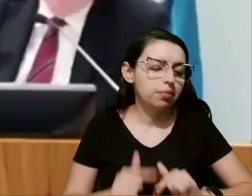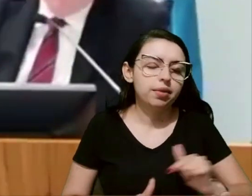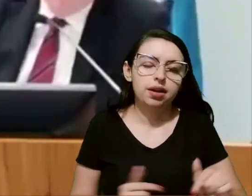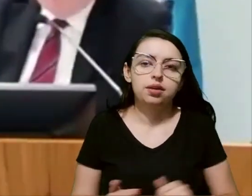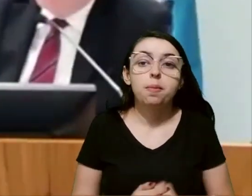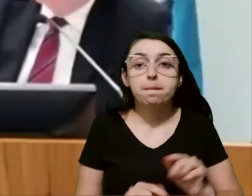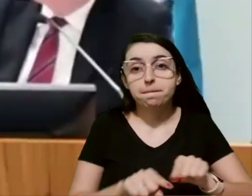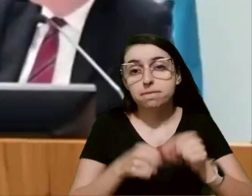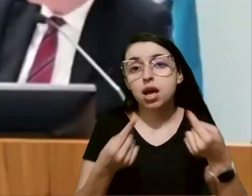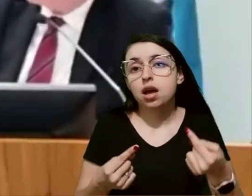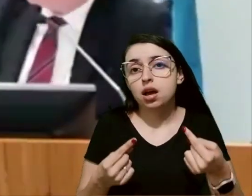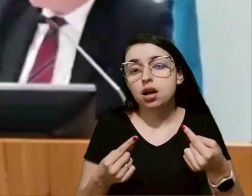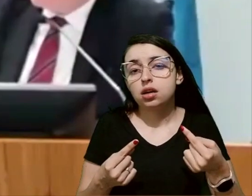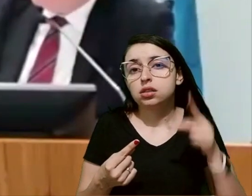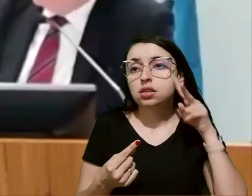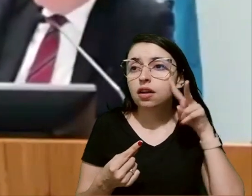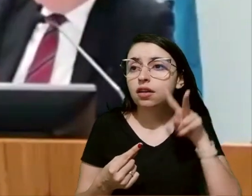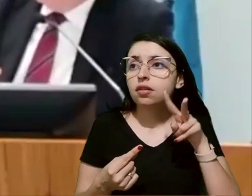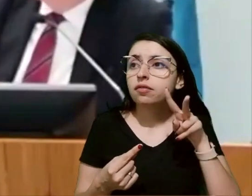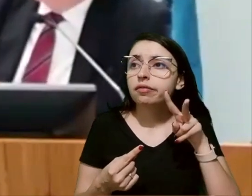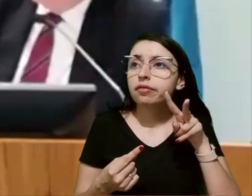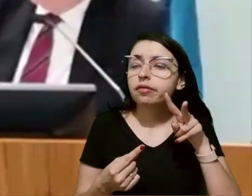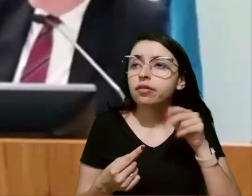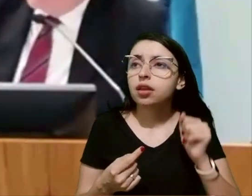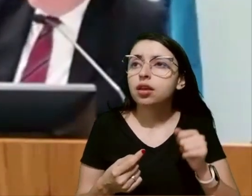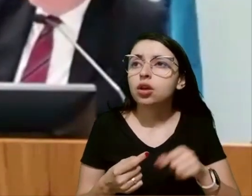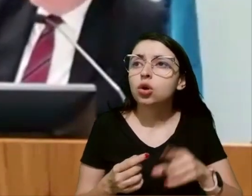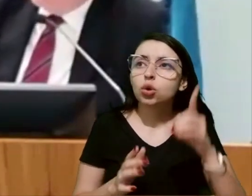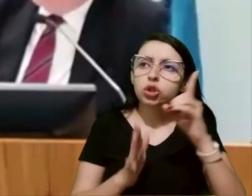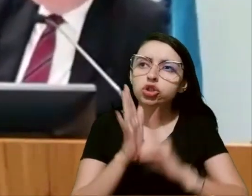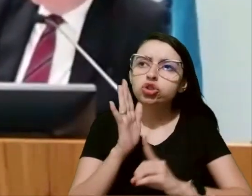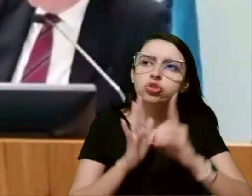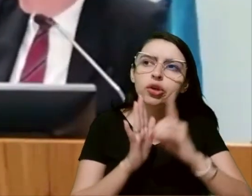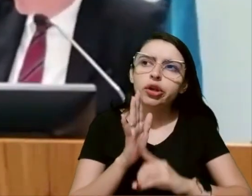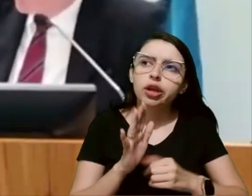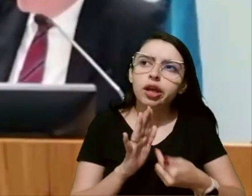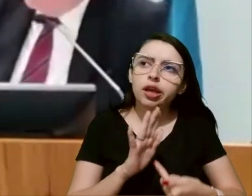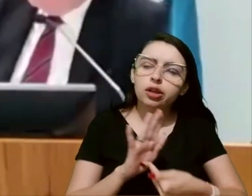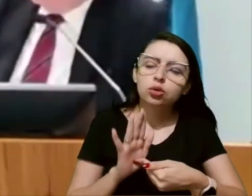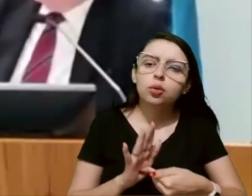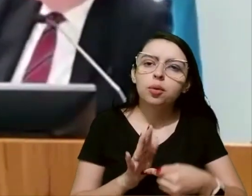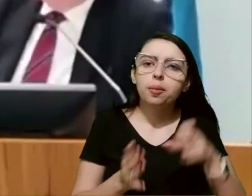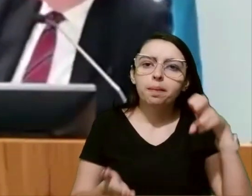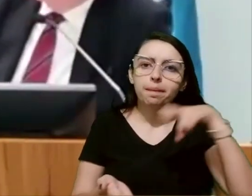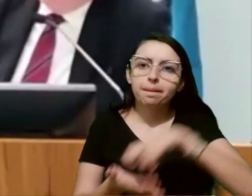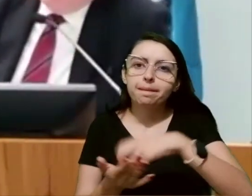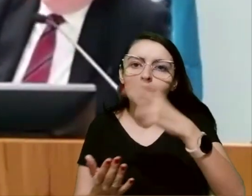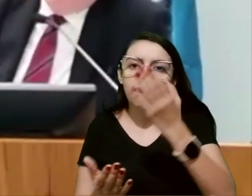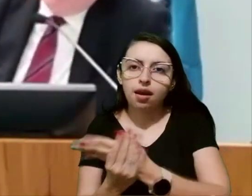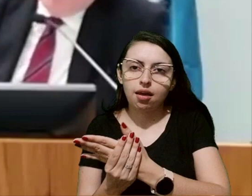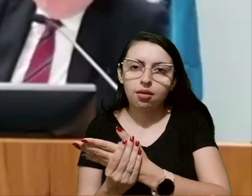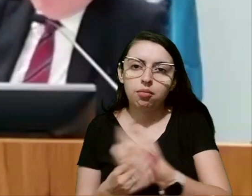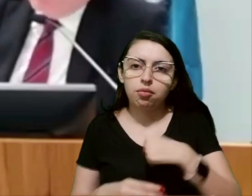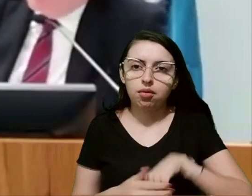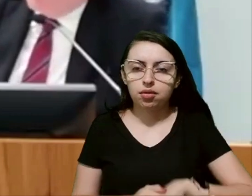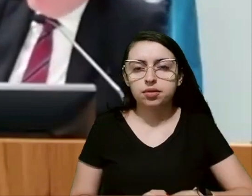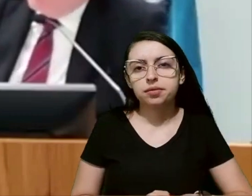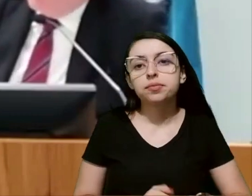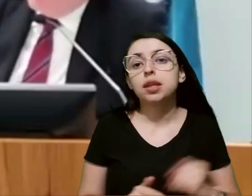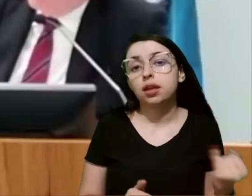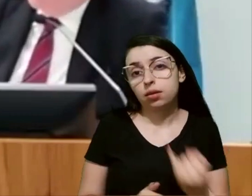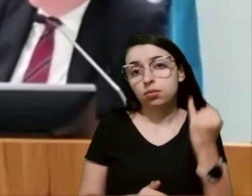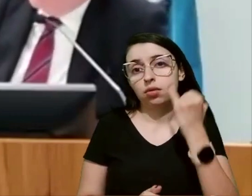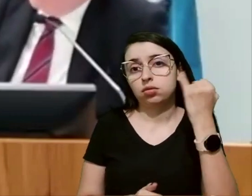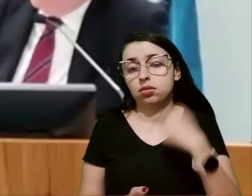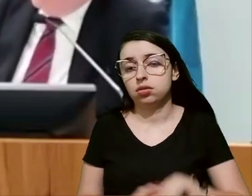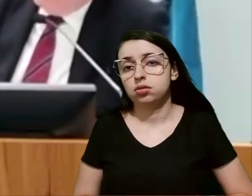assim, mas na interpretação do direito posto e no direito penal, isso